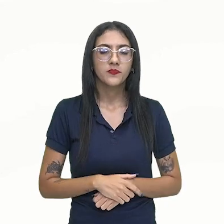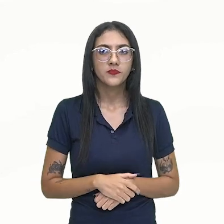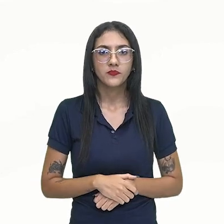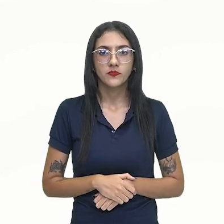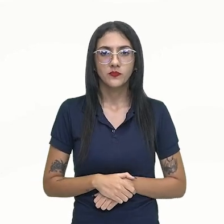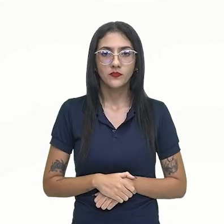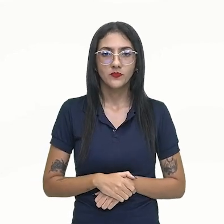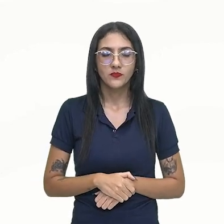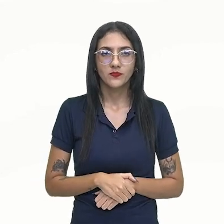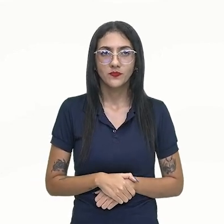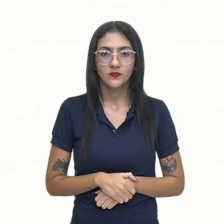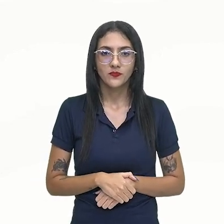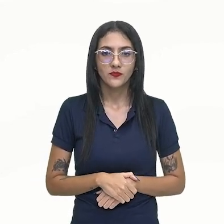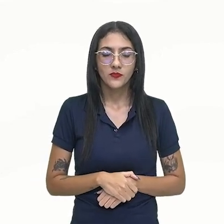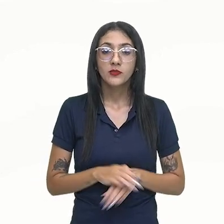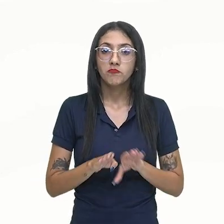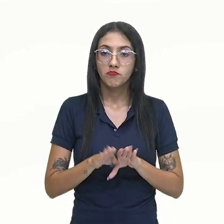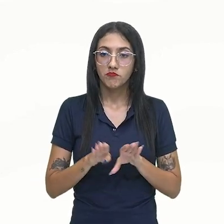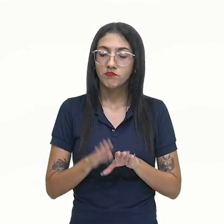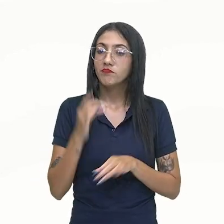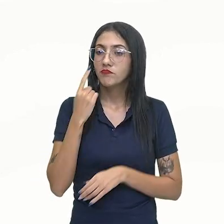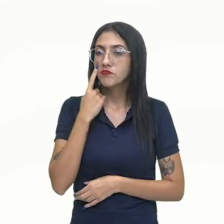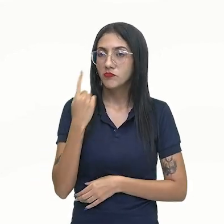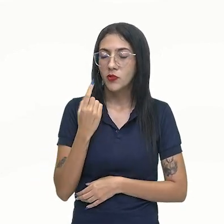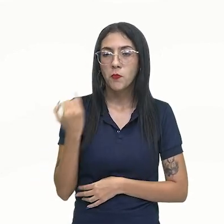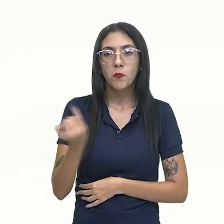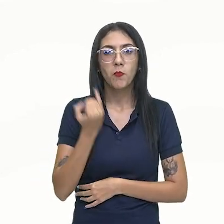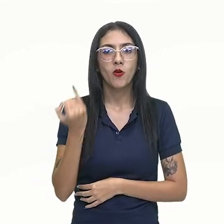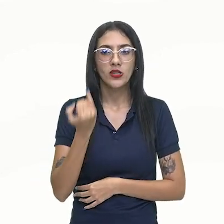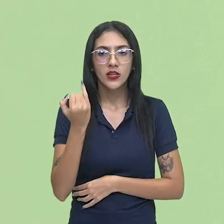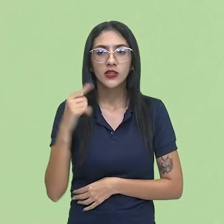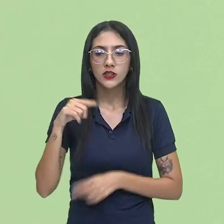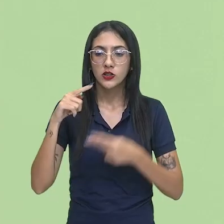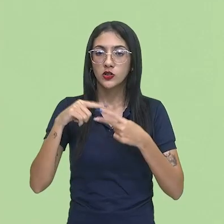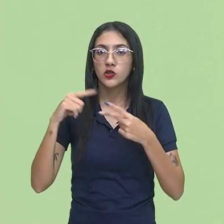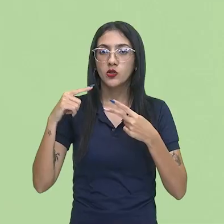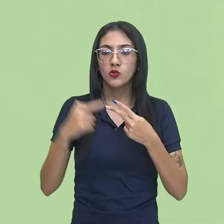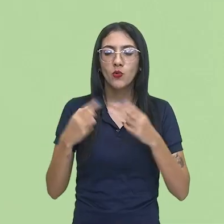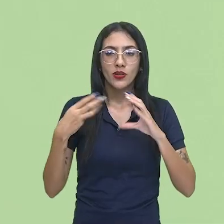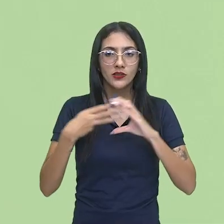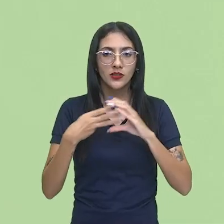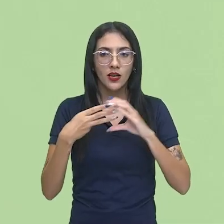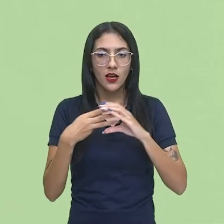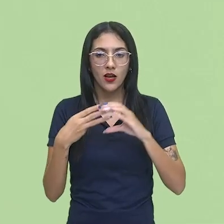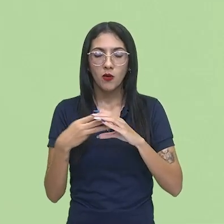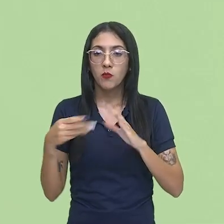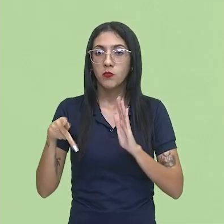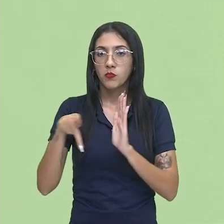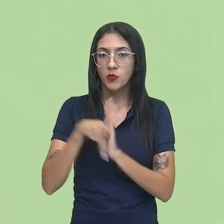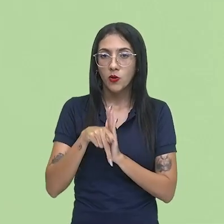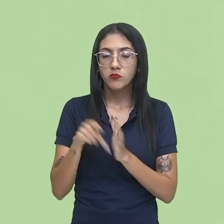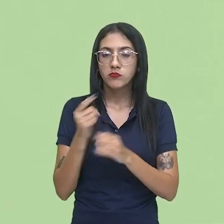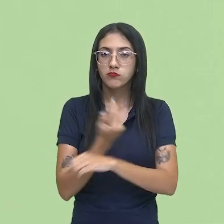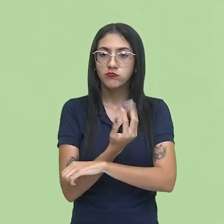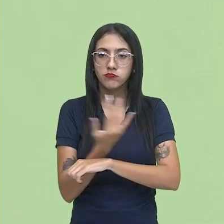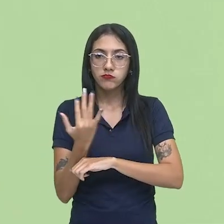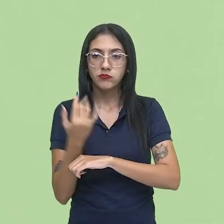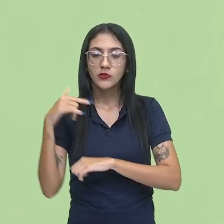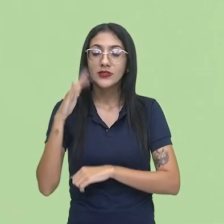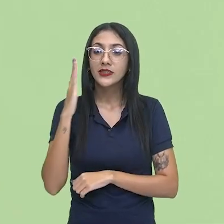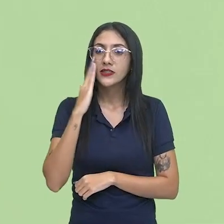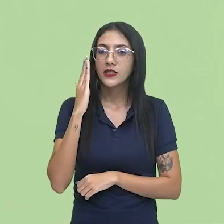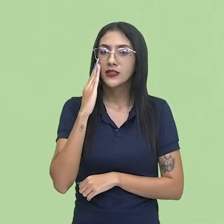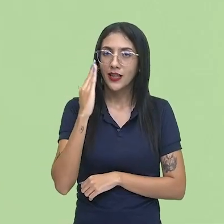a presença dessas duas estruturas importantíssimas para as células, para a nossa compreensão do estudo